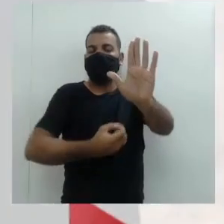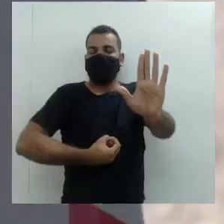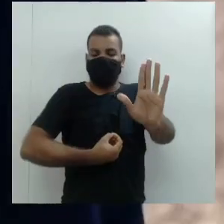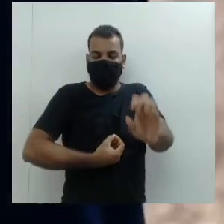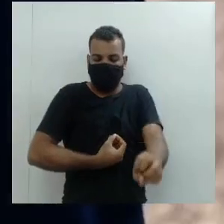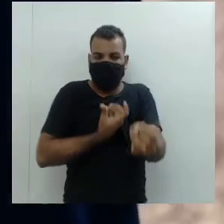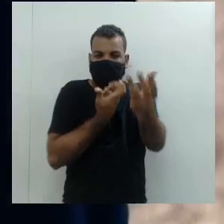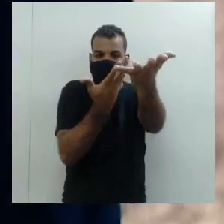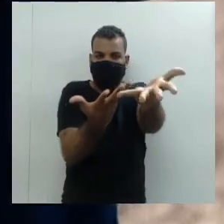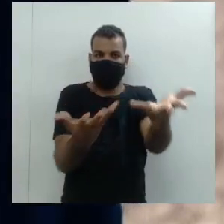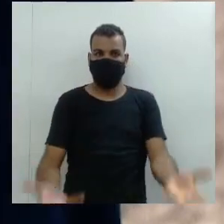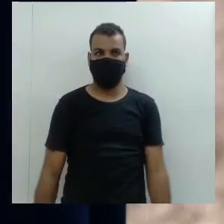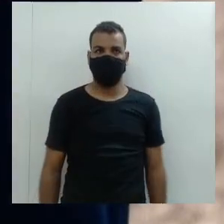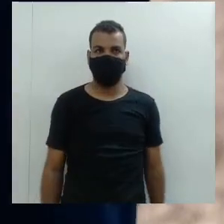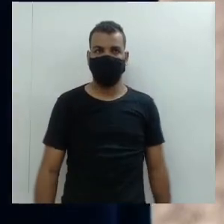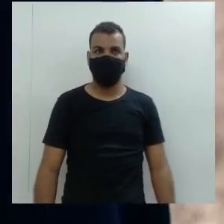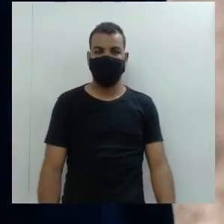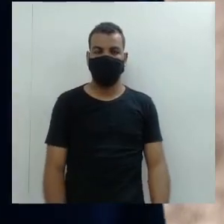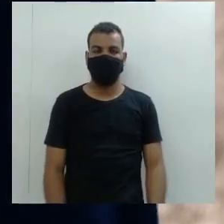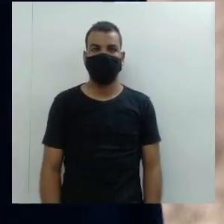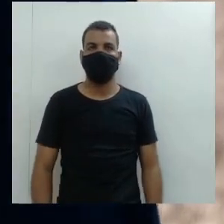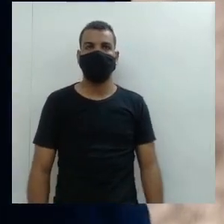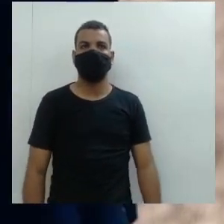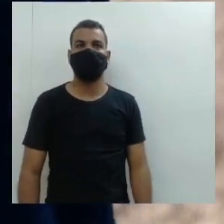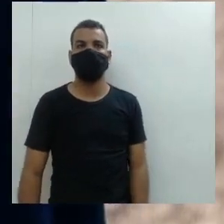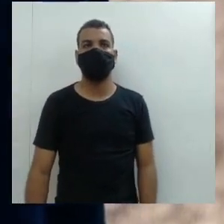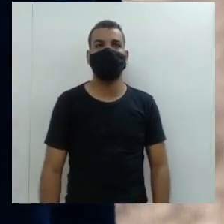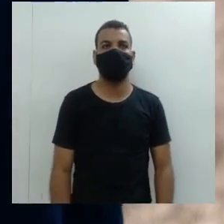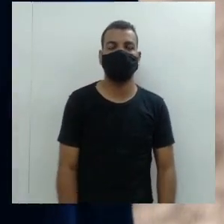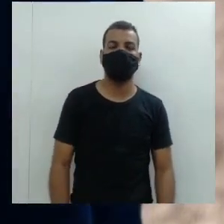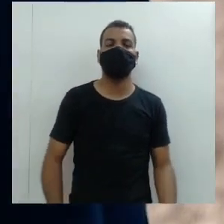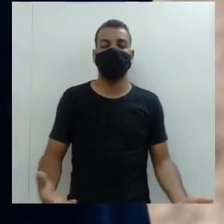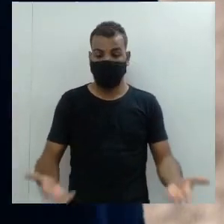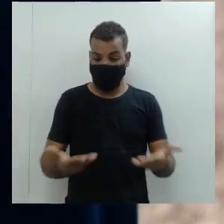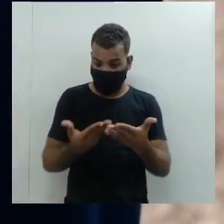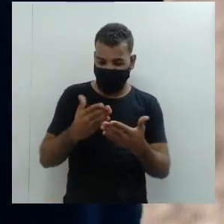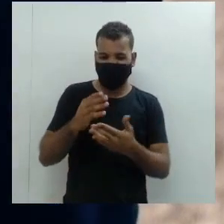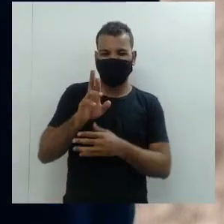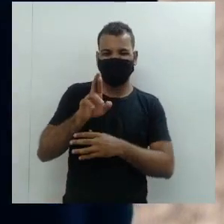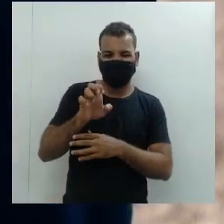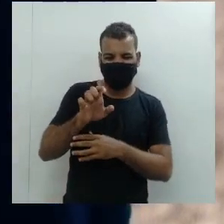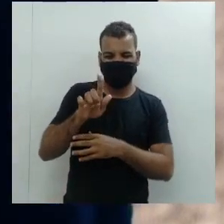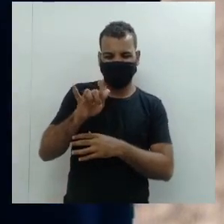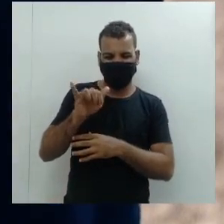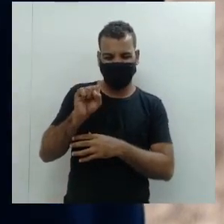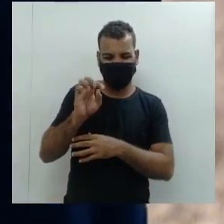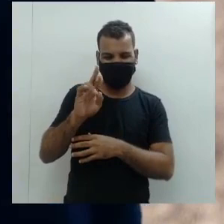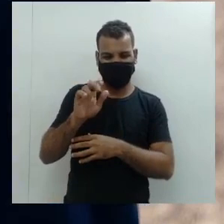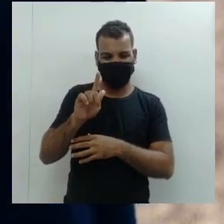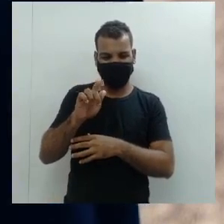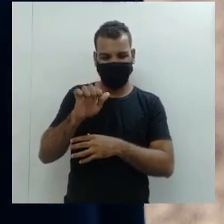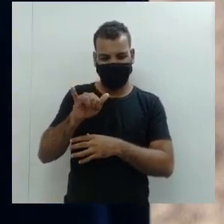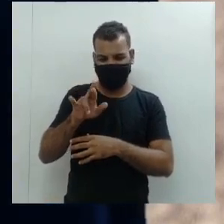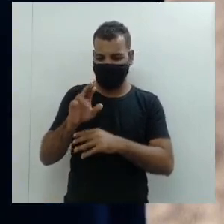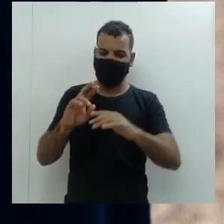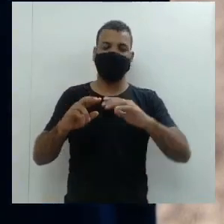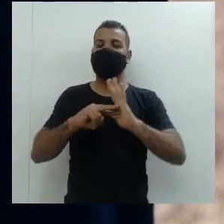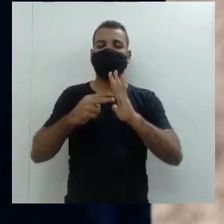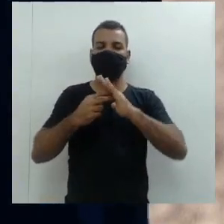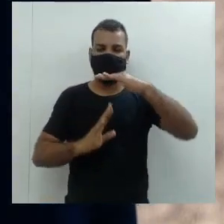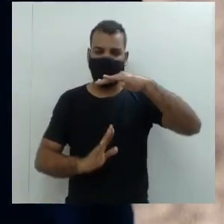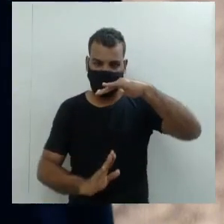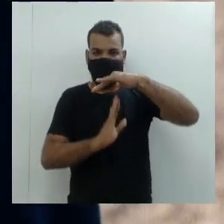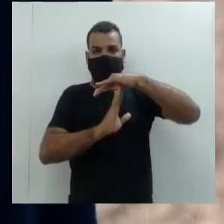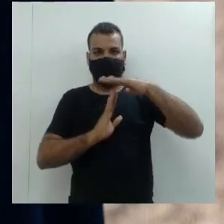é limitar-se, é trabalhar com menos. O maior estudioso do João Cabral de Melo Neto é um crítico chamado Antônio Carlos